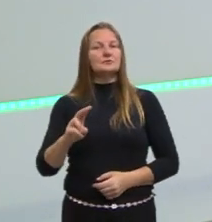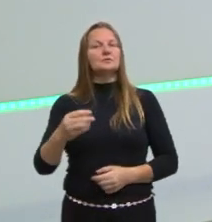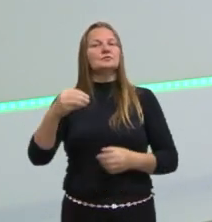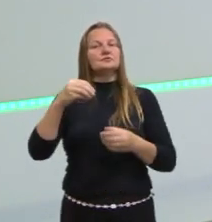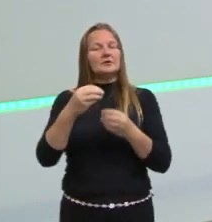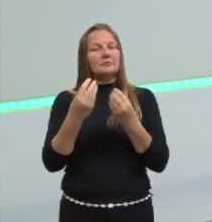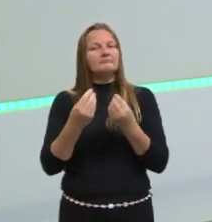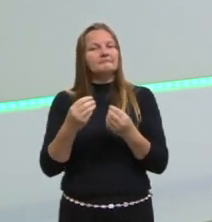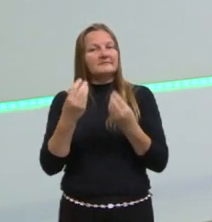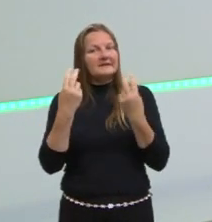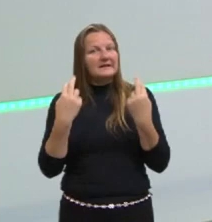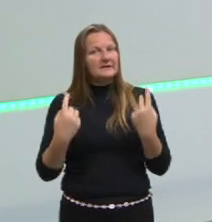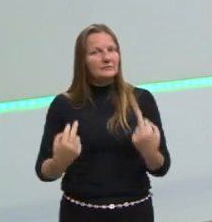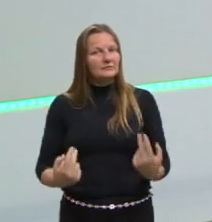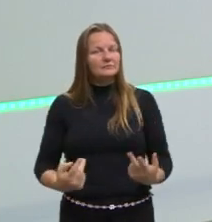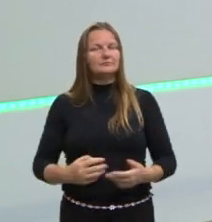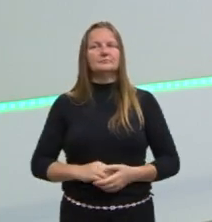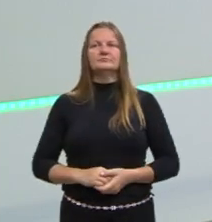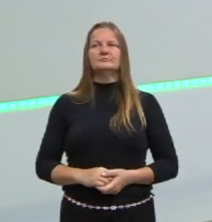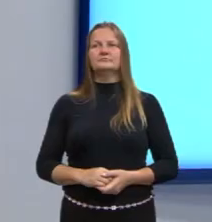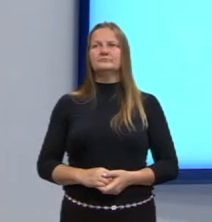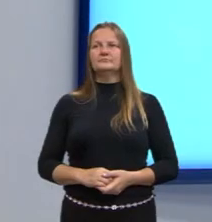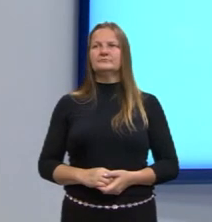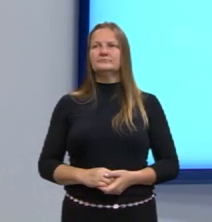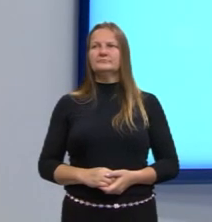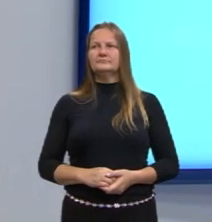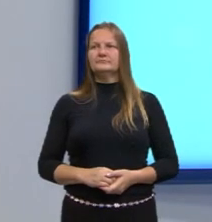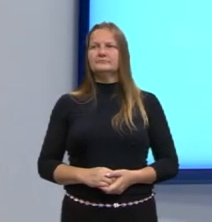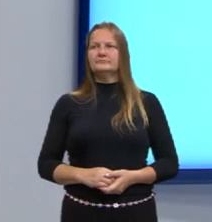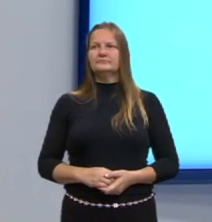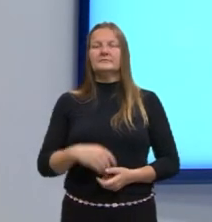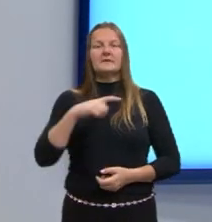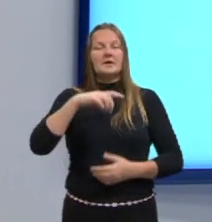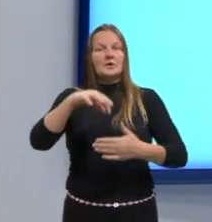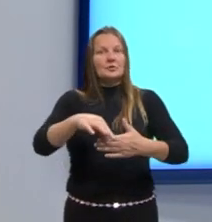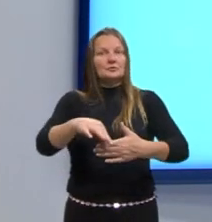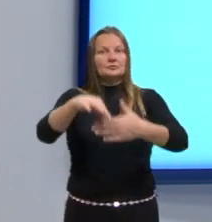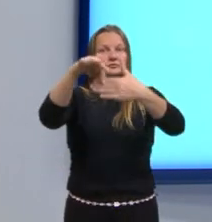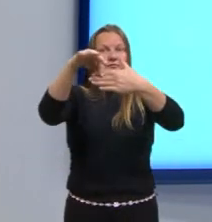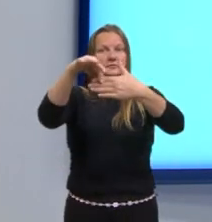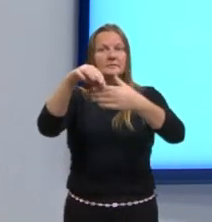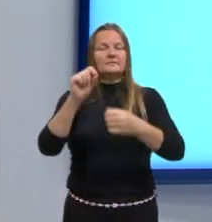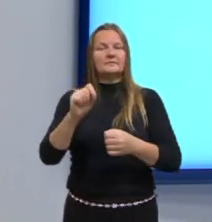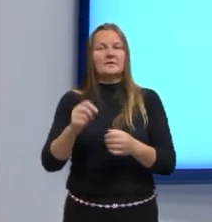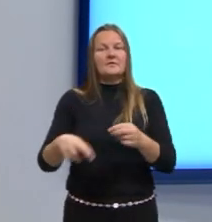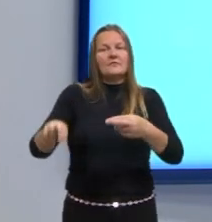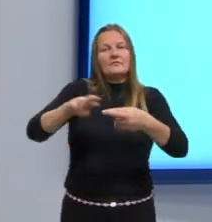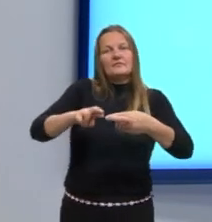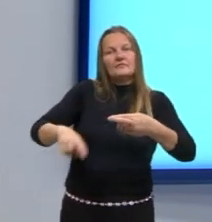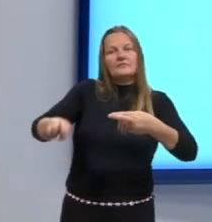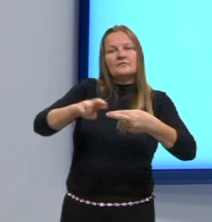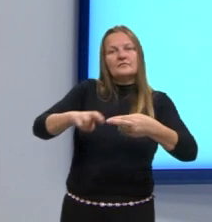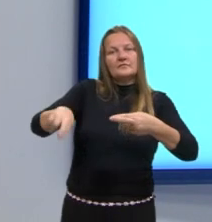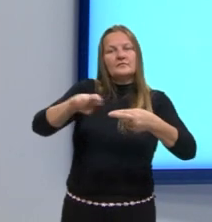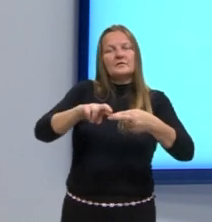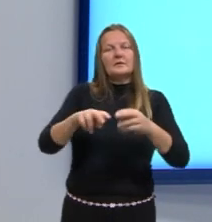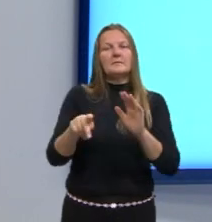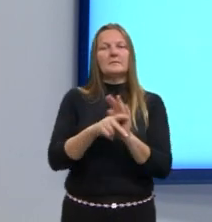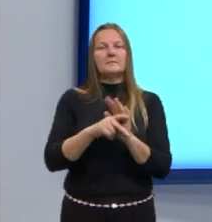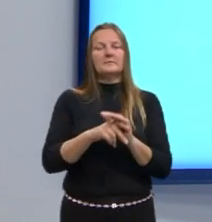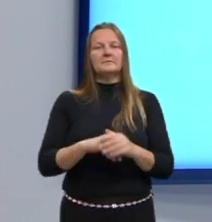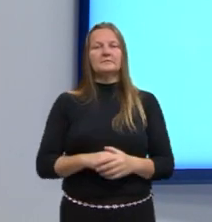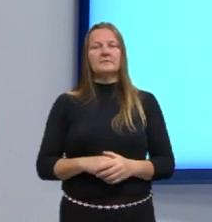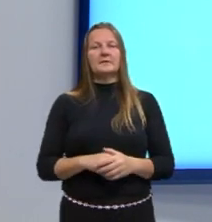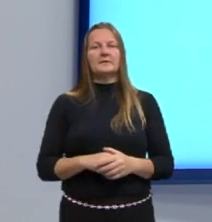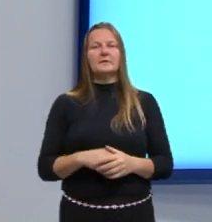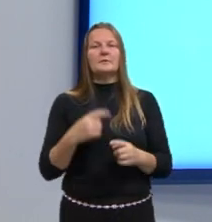biodegradáveis bom como eu falei existe o destaque desses das fontes renováveis né derivadas de fontes renováveis